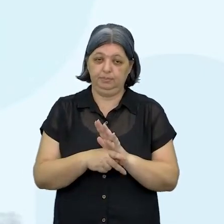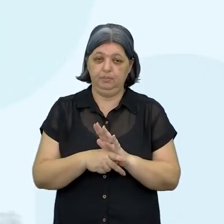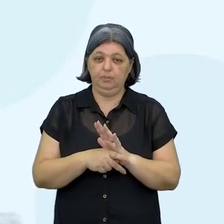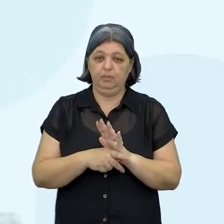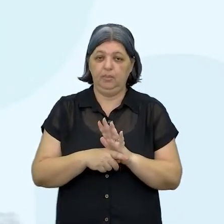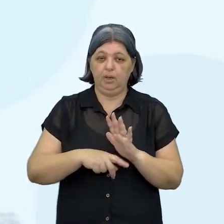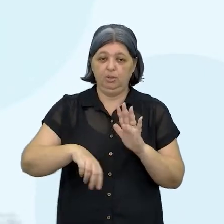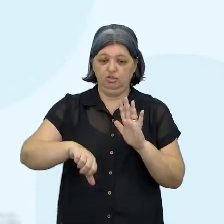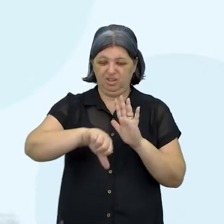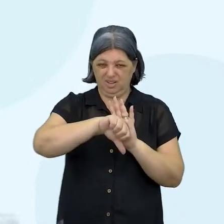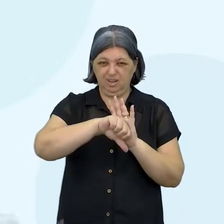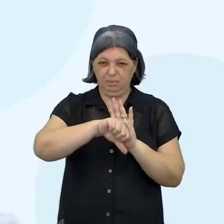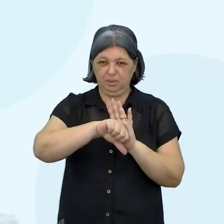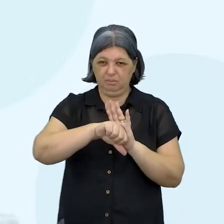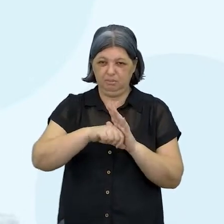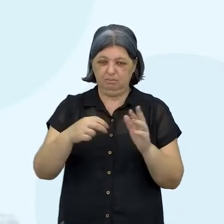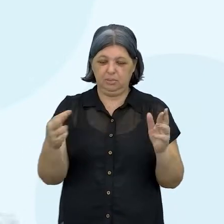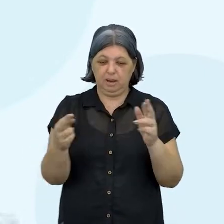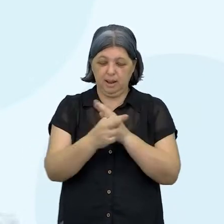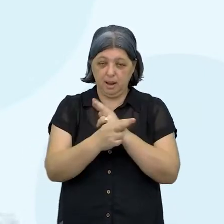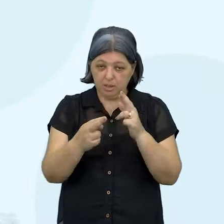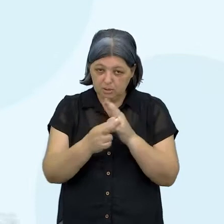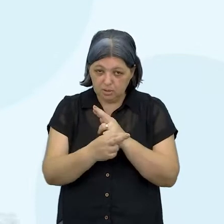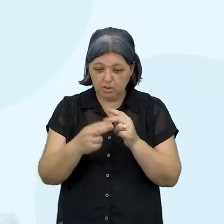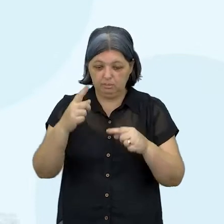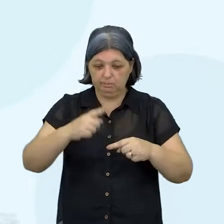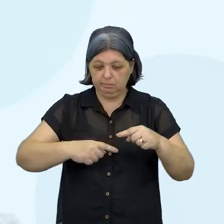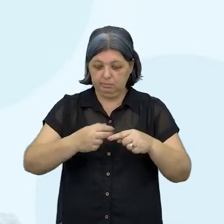relativas aos bens são